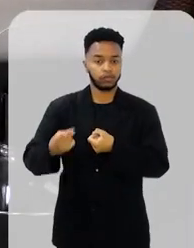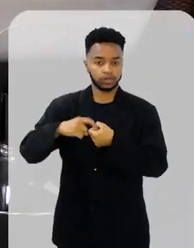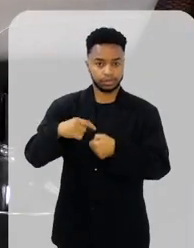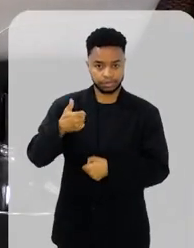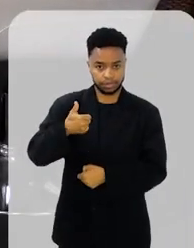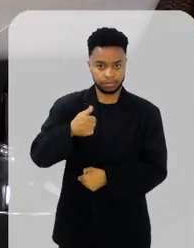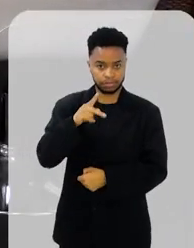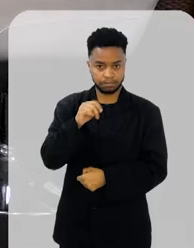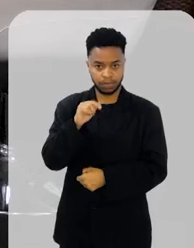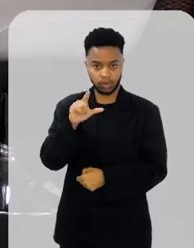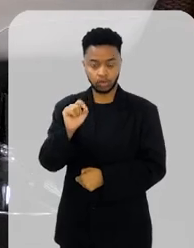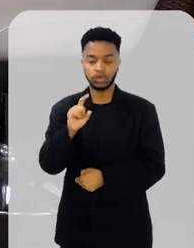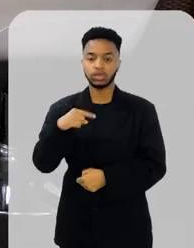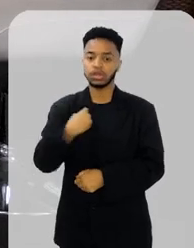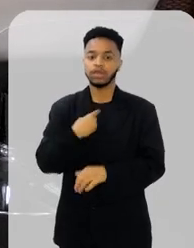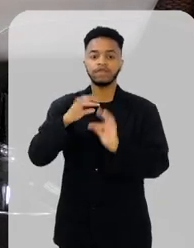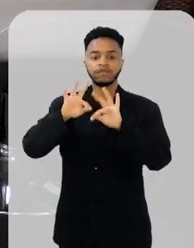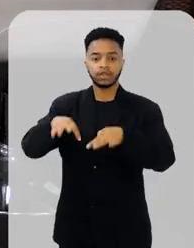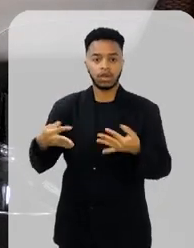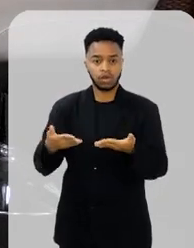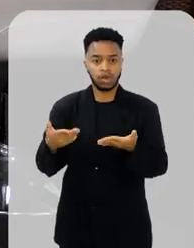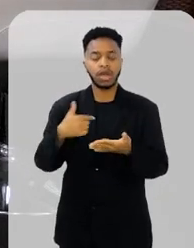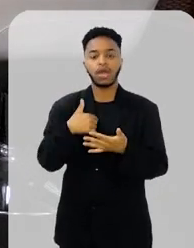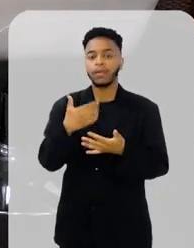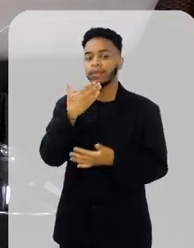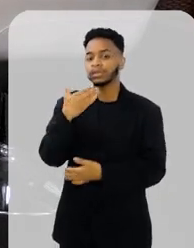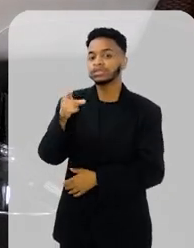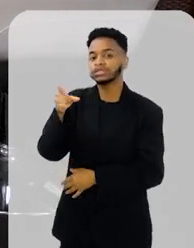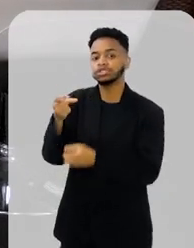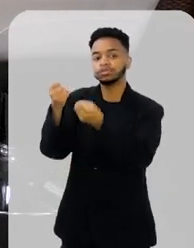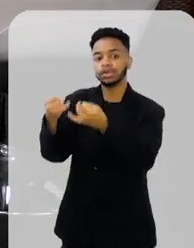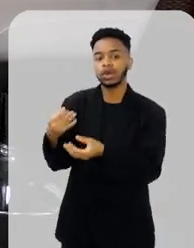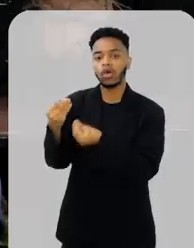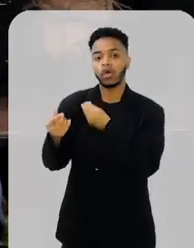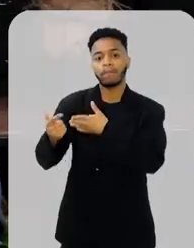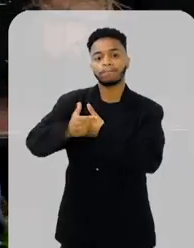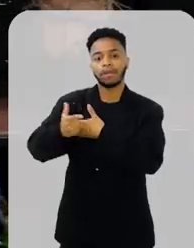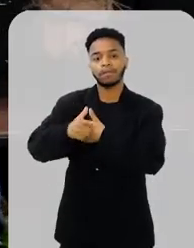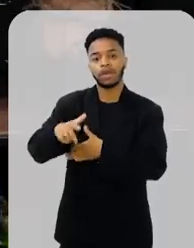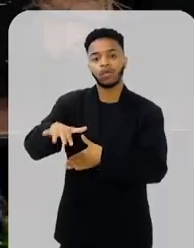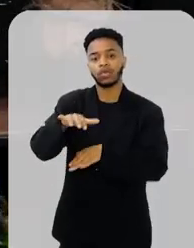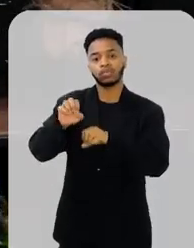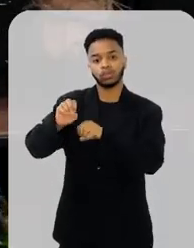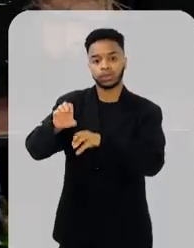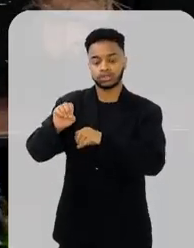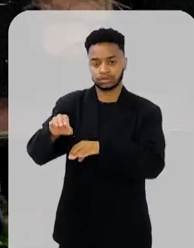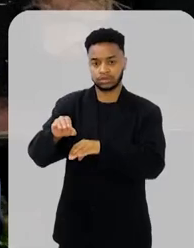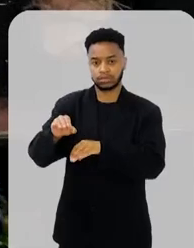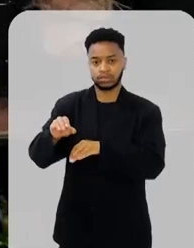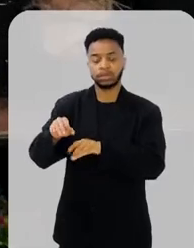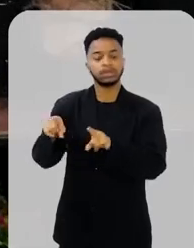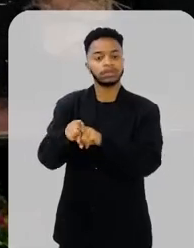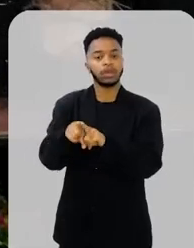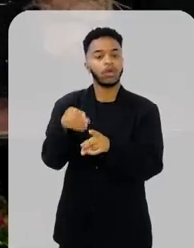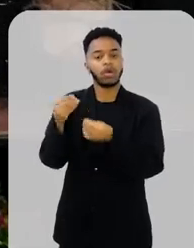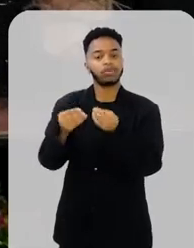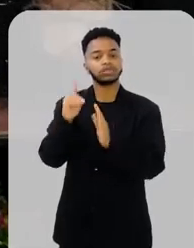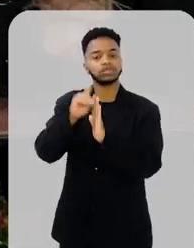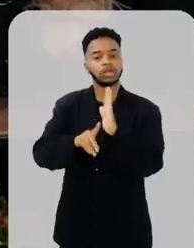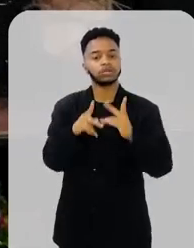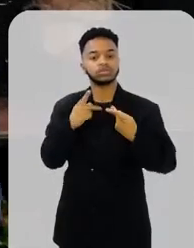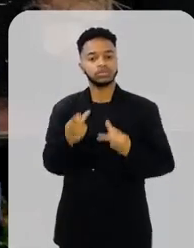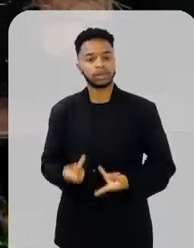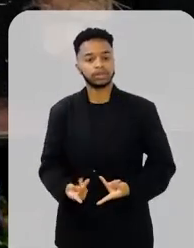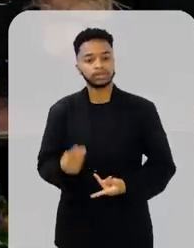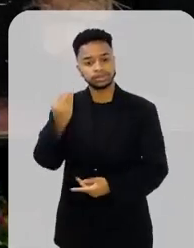retornar contigo, então, nós terminamos. Queria que você trouxesse um pouquinho sobre o papel da educação, a educação em direitos humanos,